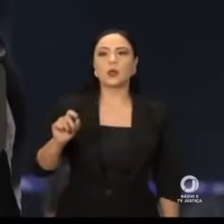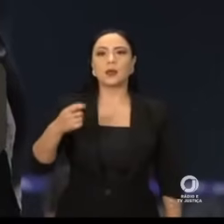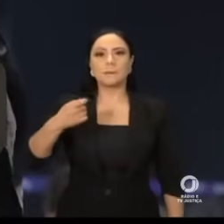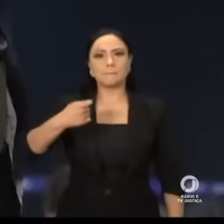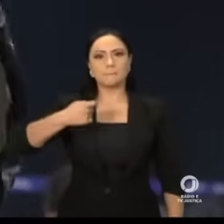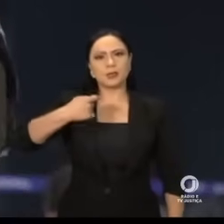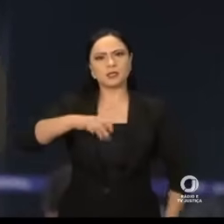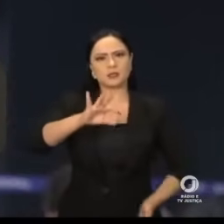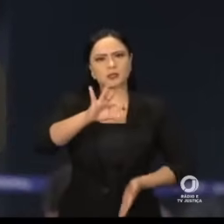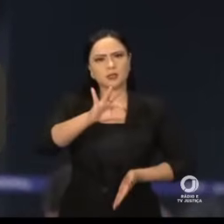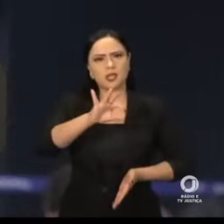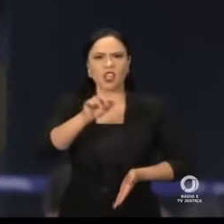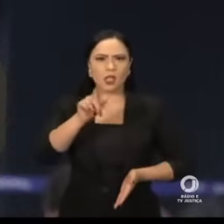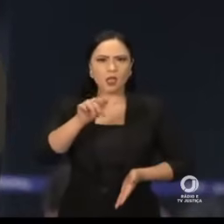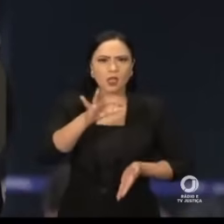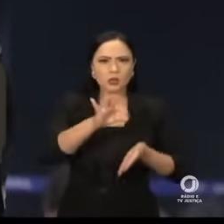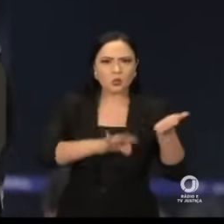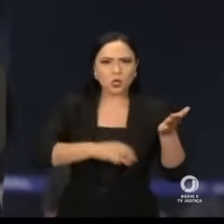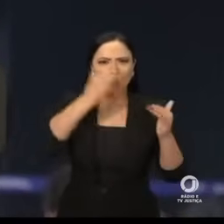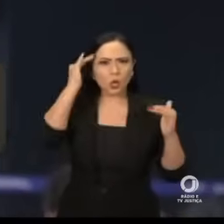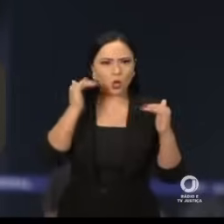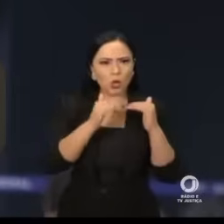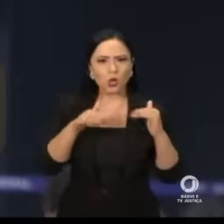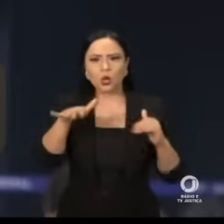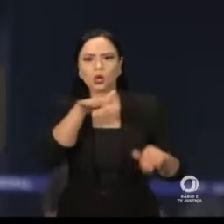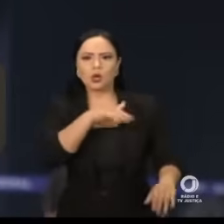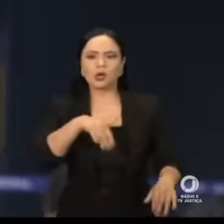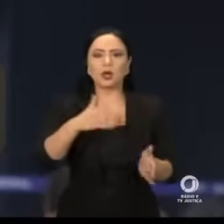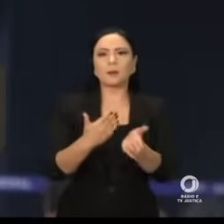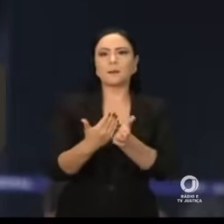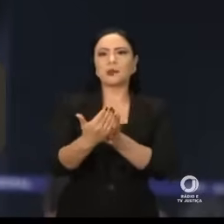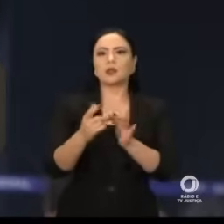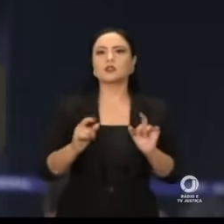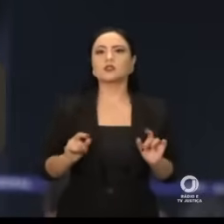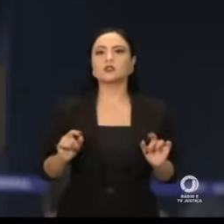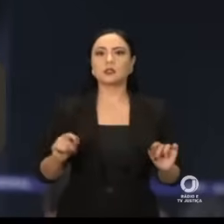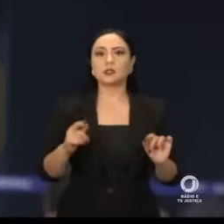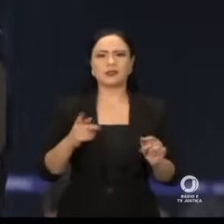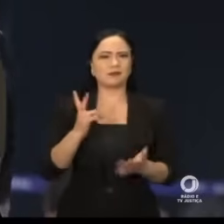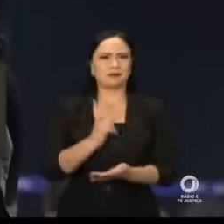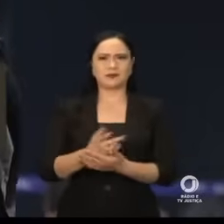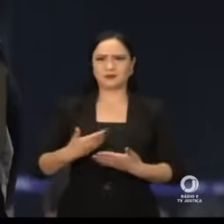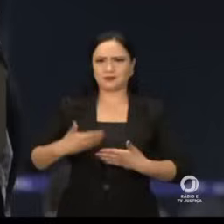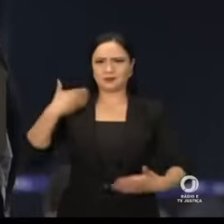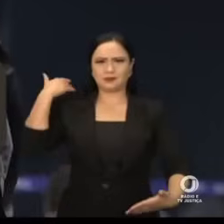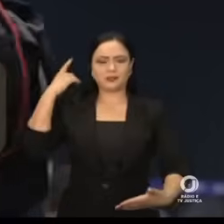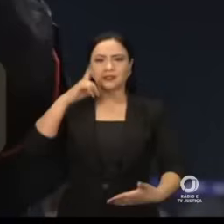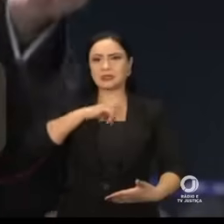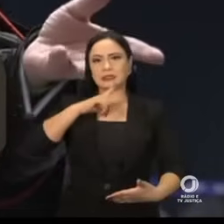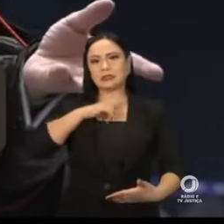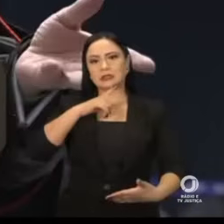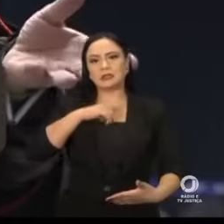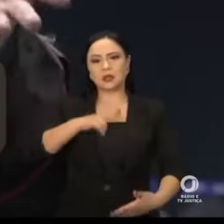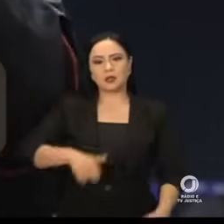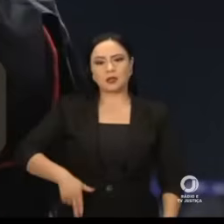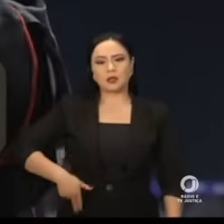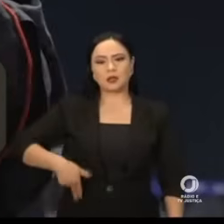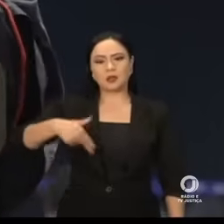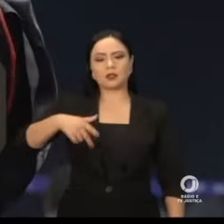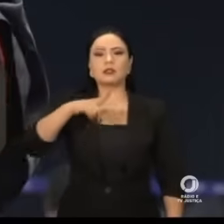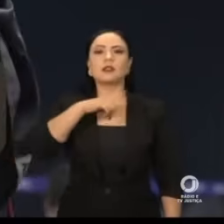assinatura, a concordância entre eles, a partir do que, mesmo antes de se pegar nas armas,